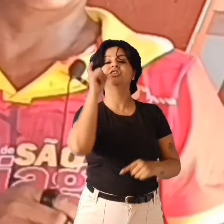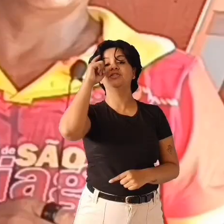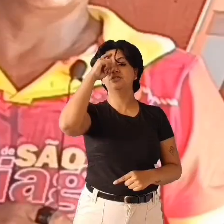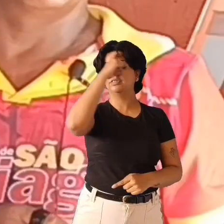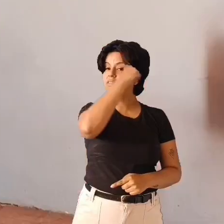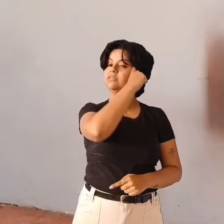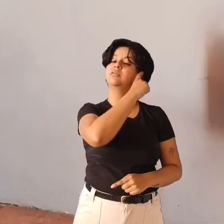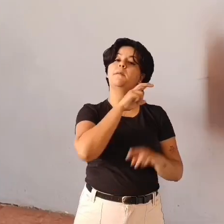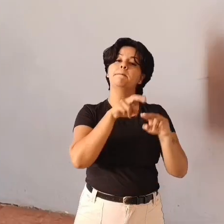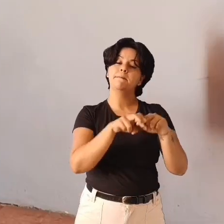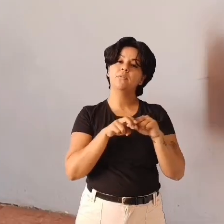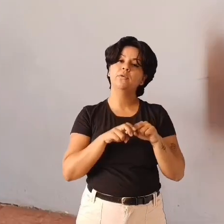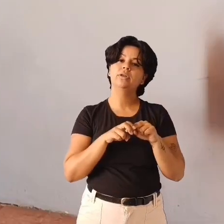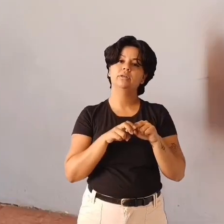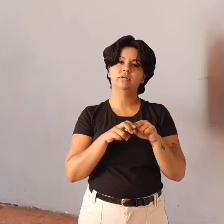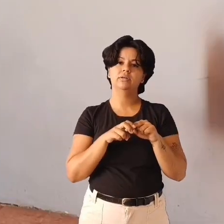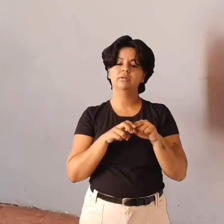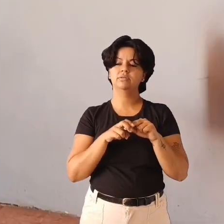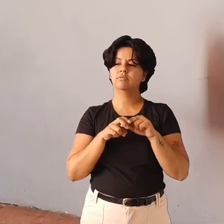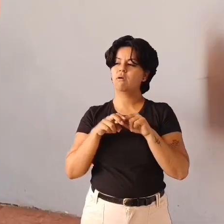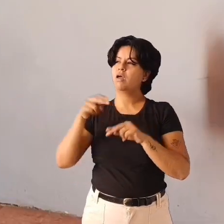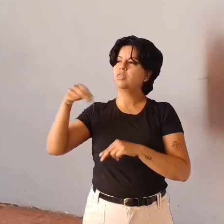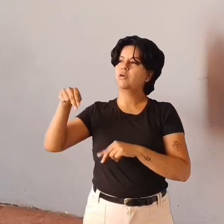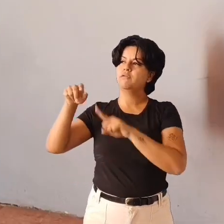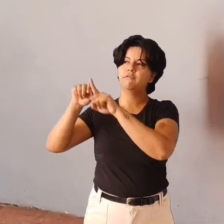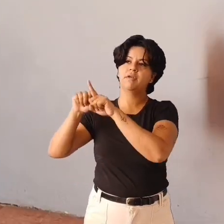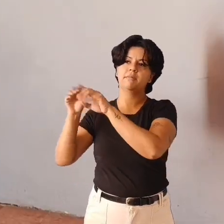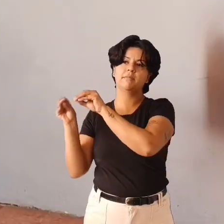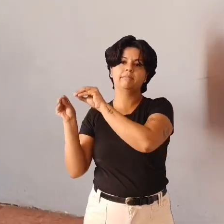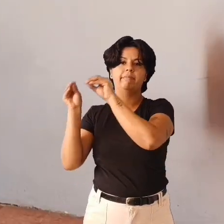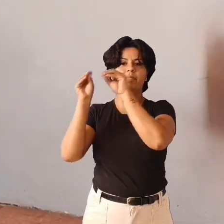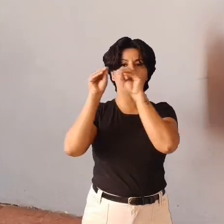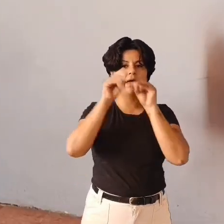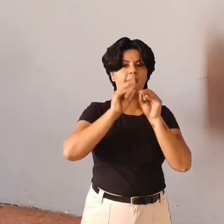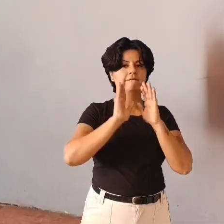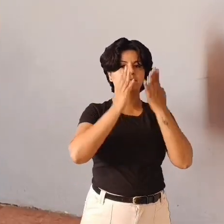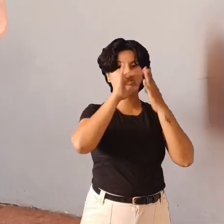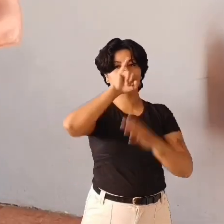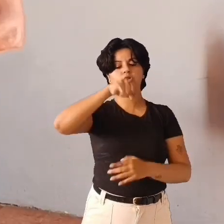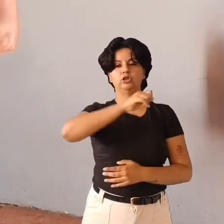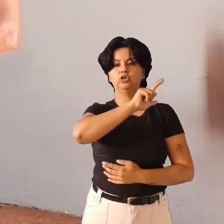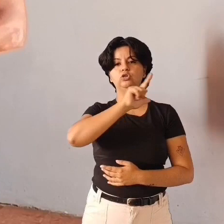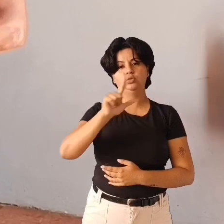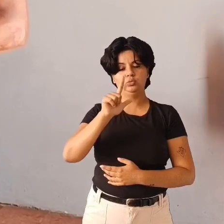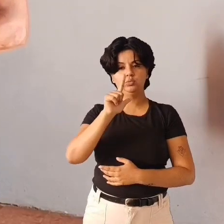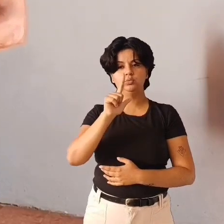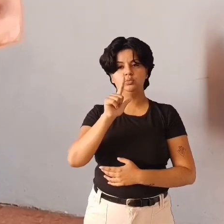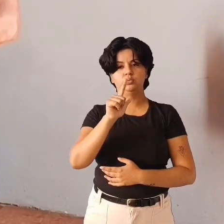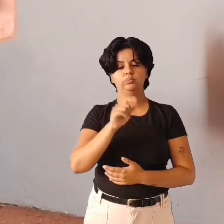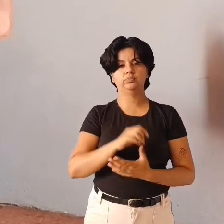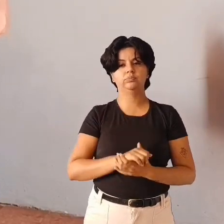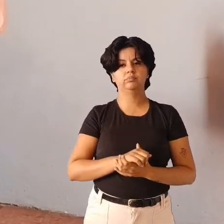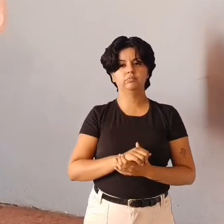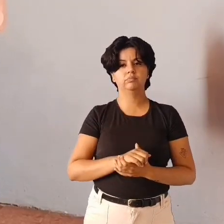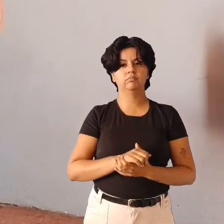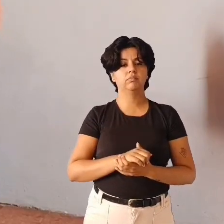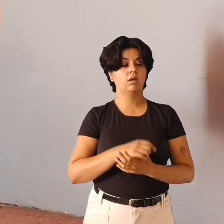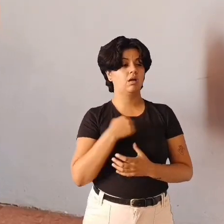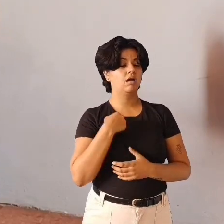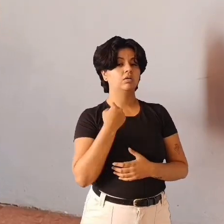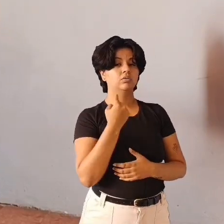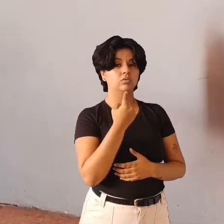voltando. Então talvez por isso ela passou para o mês de julho. E a